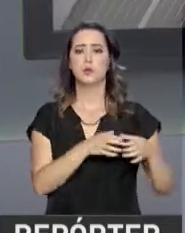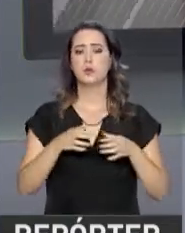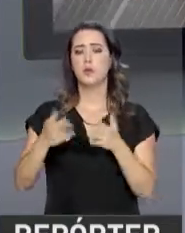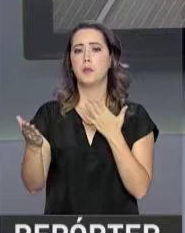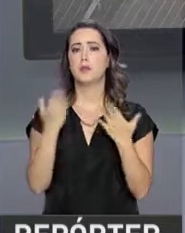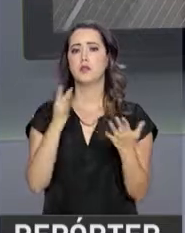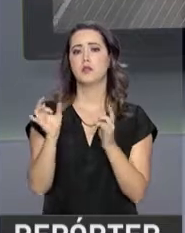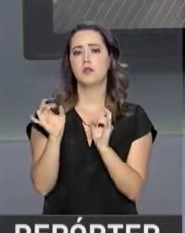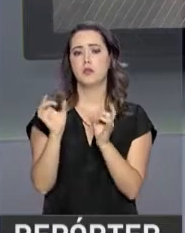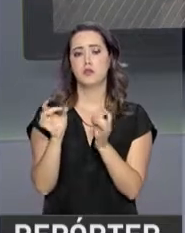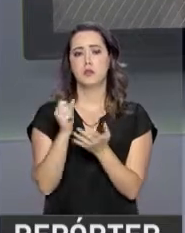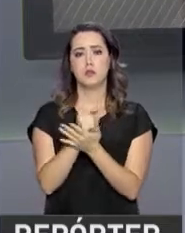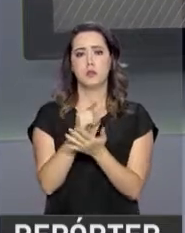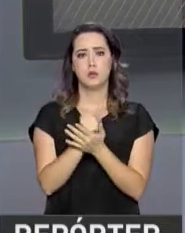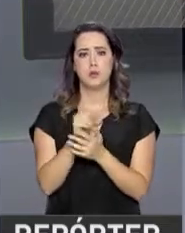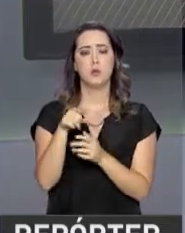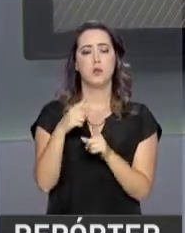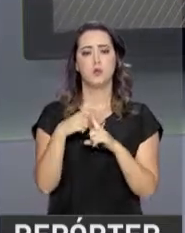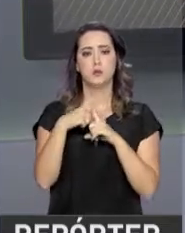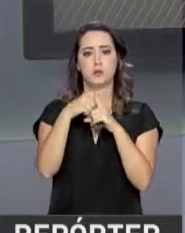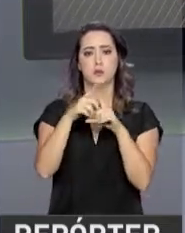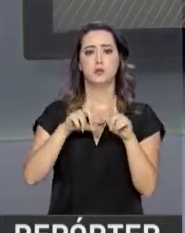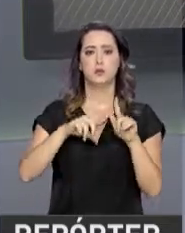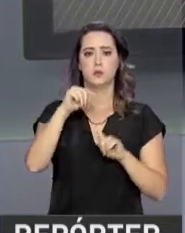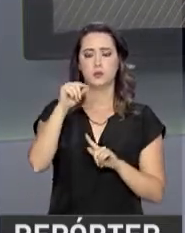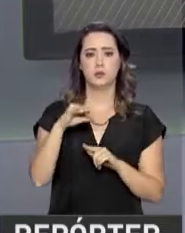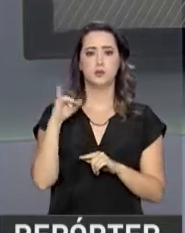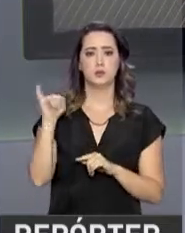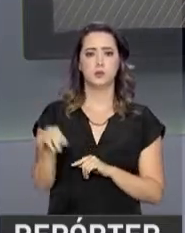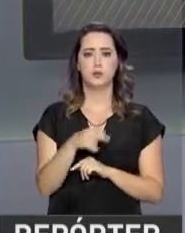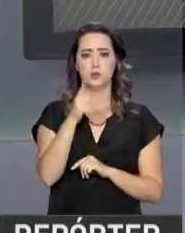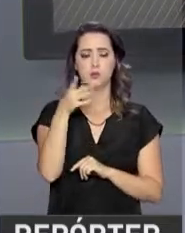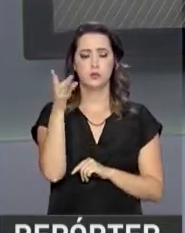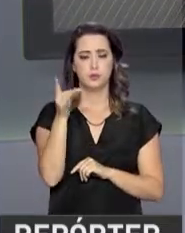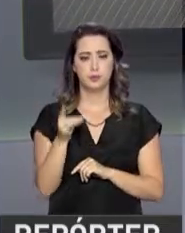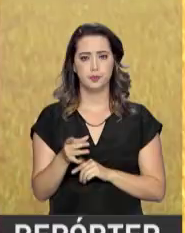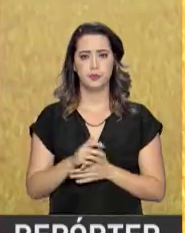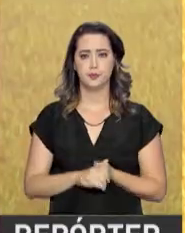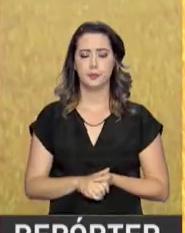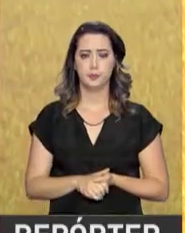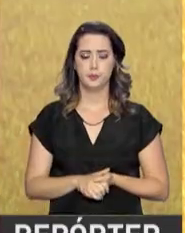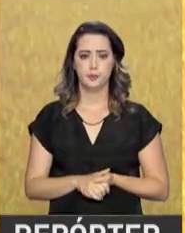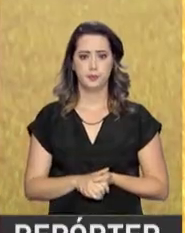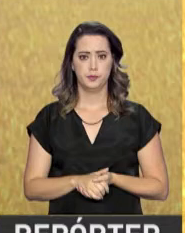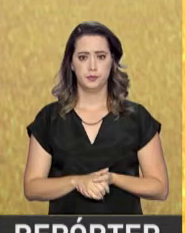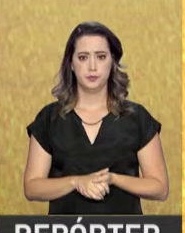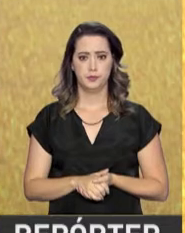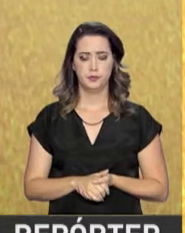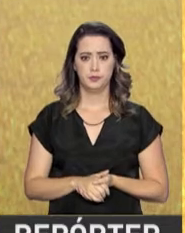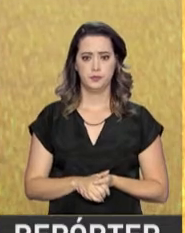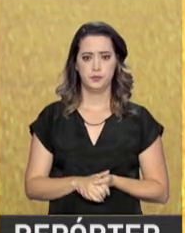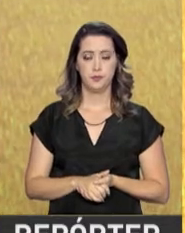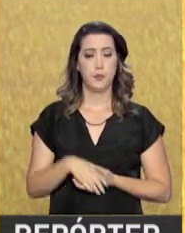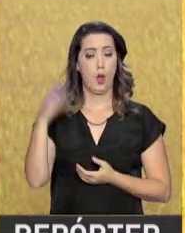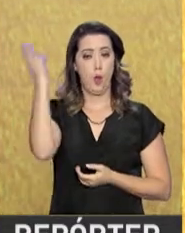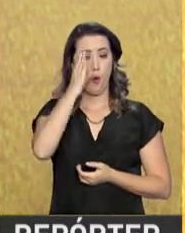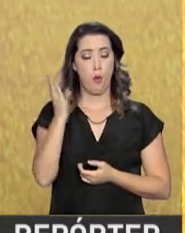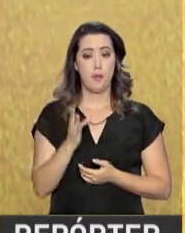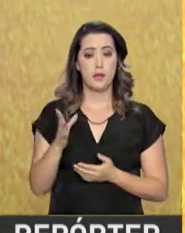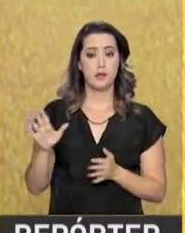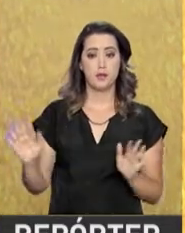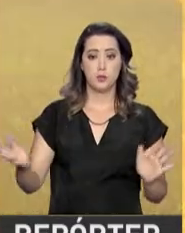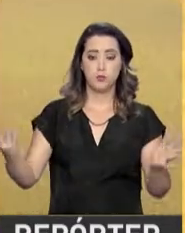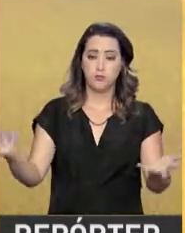positiva e registrou recorde como explica o repórter joão pedro neto o brasil colheu a maior